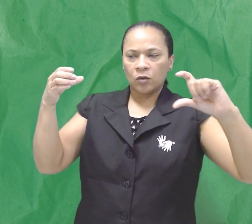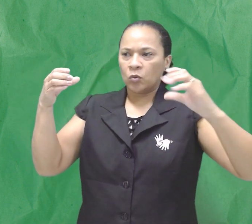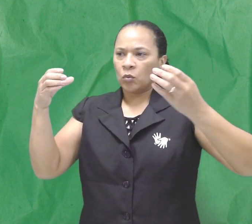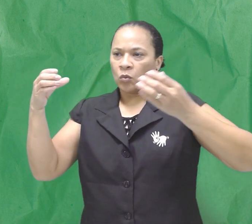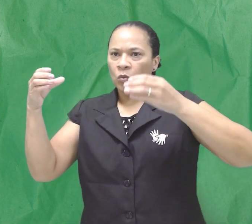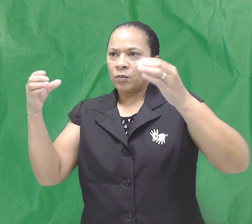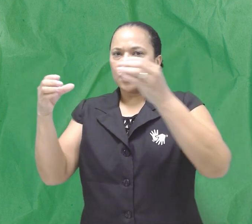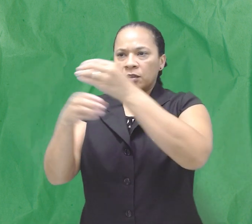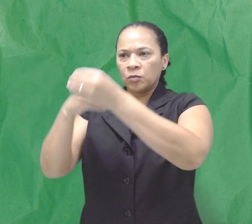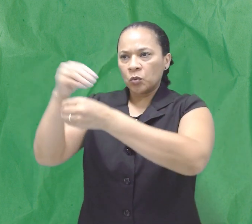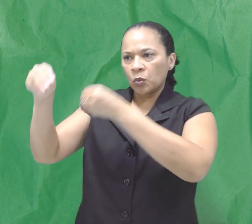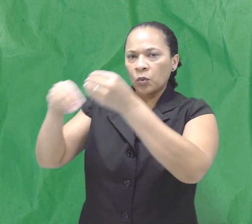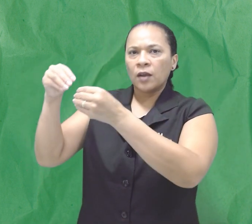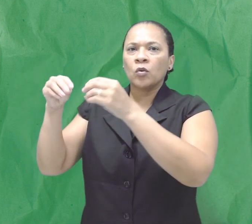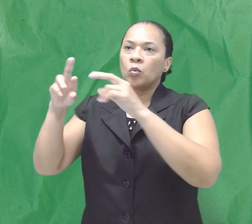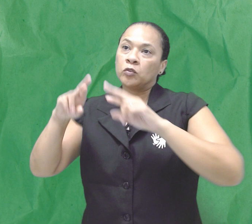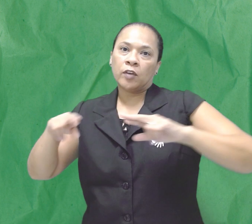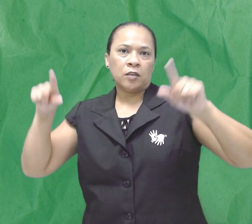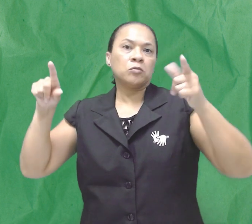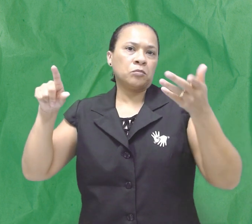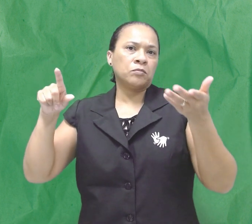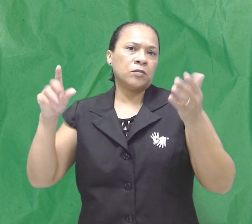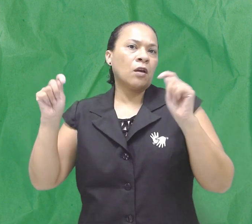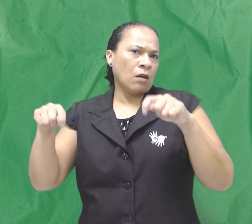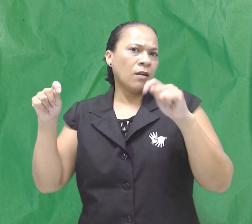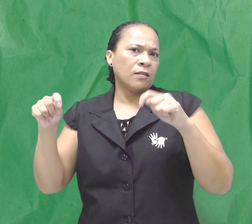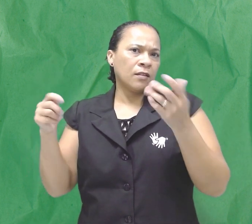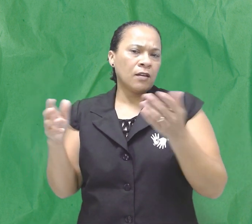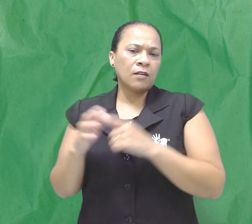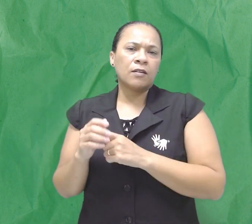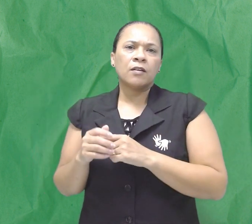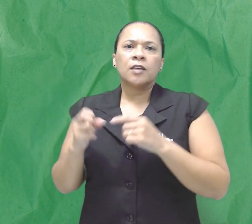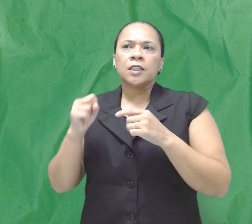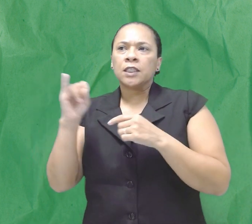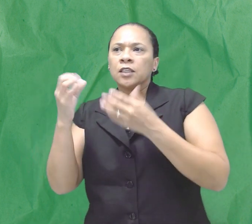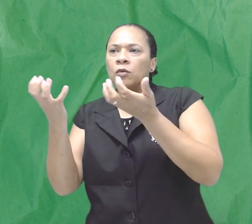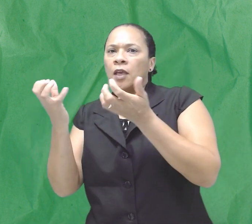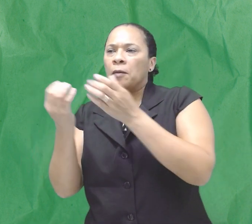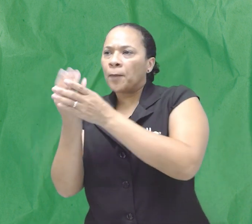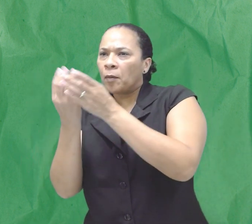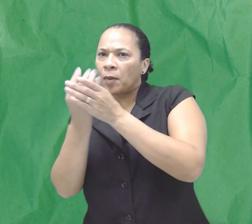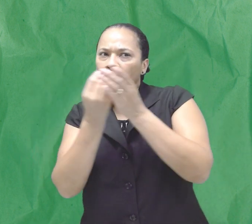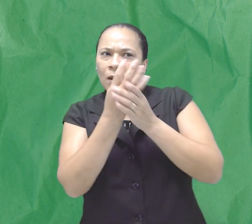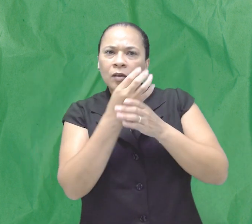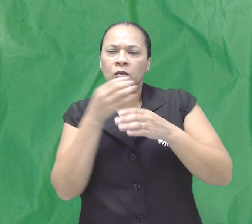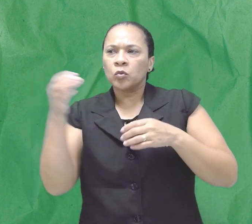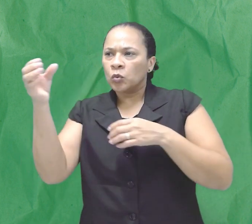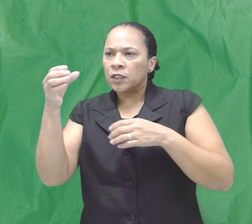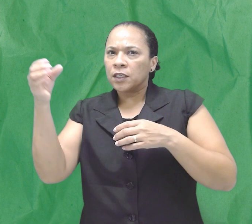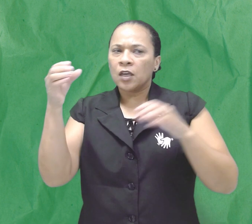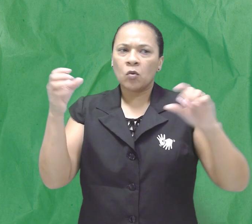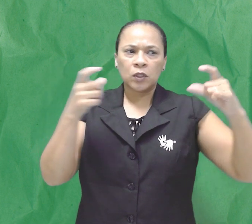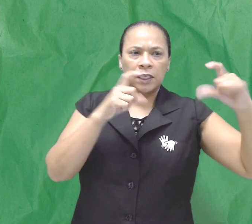estoque ou de uma solução mãe, tá? Então, quando eu quero produzir várias soluções com concentrações